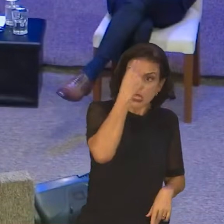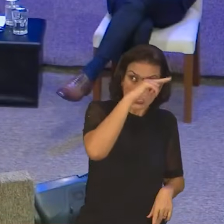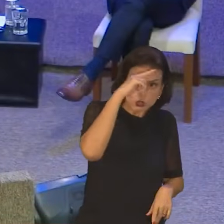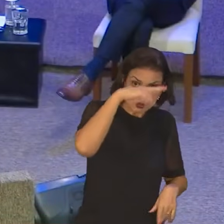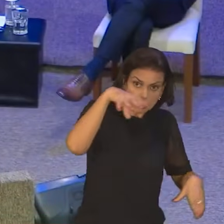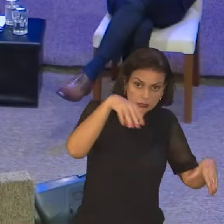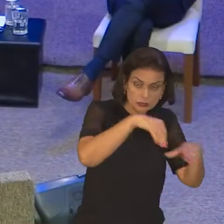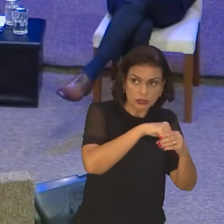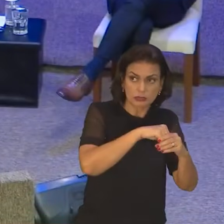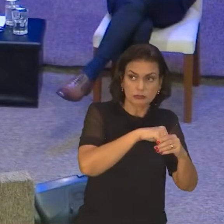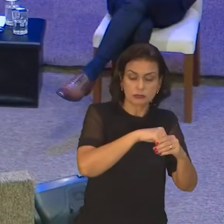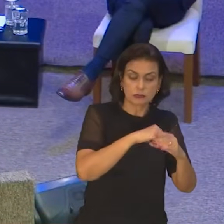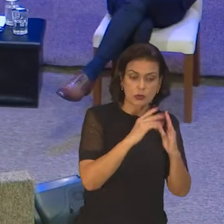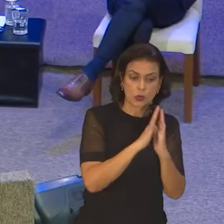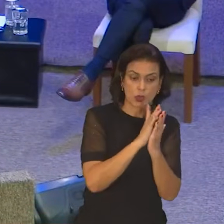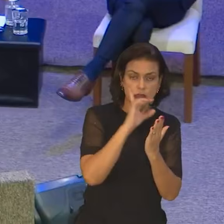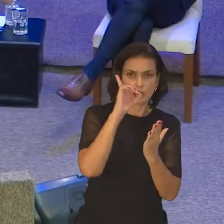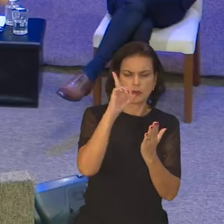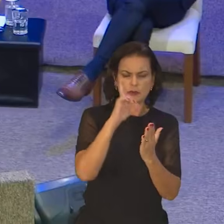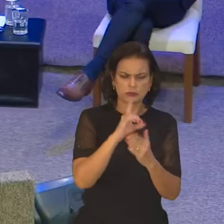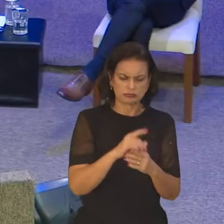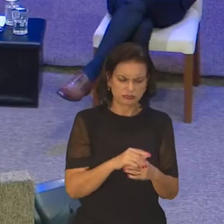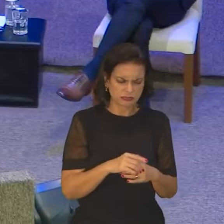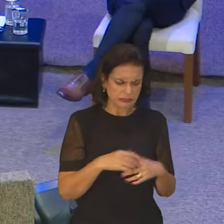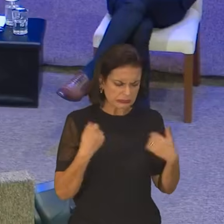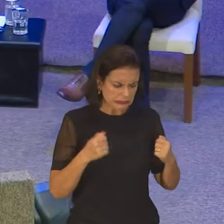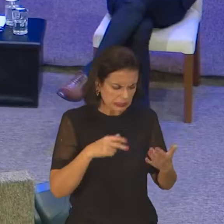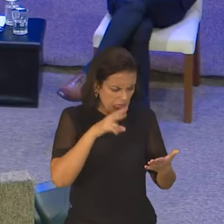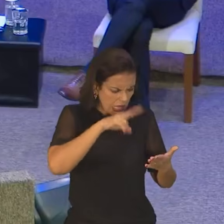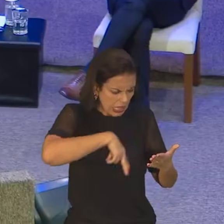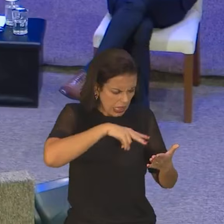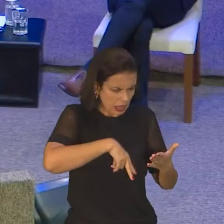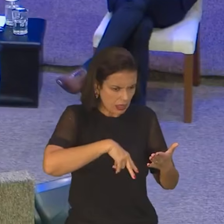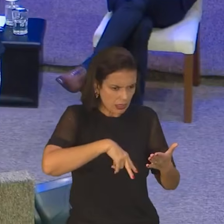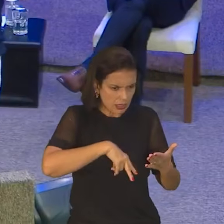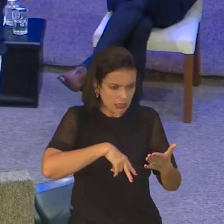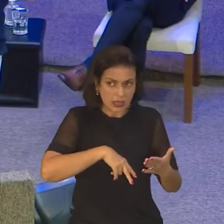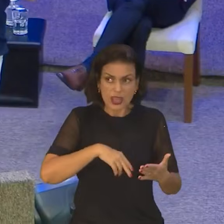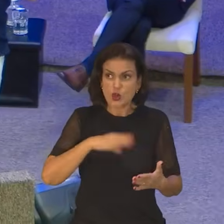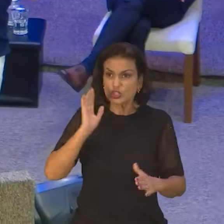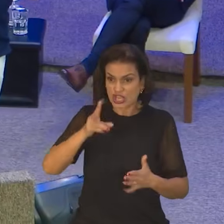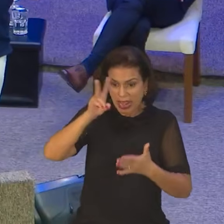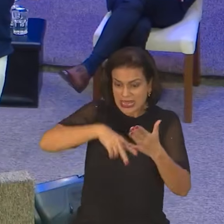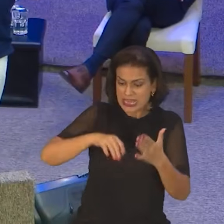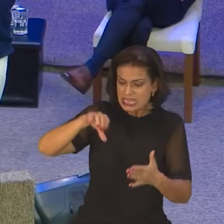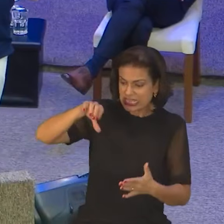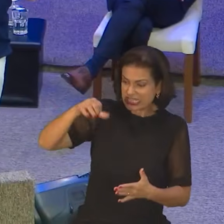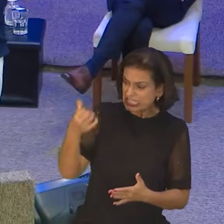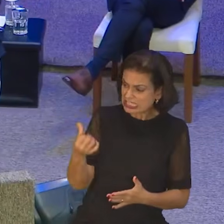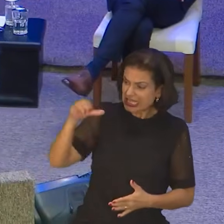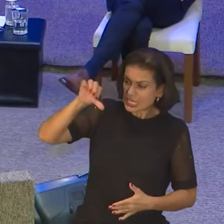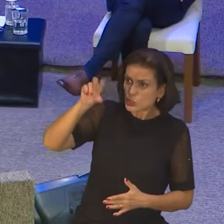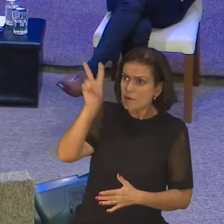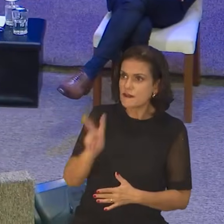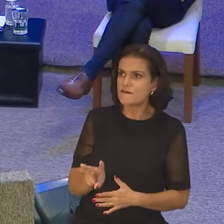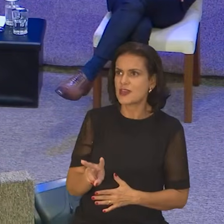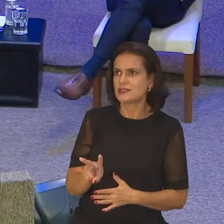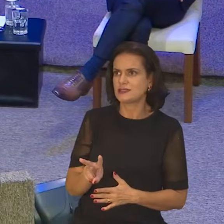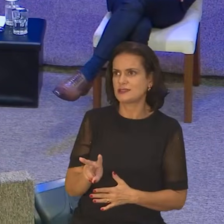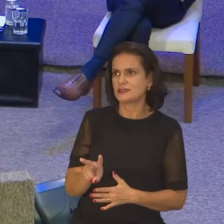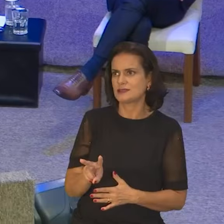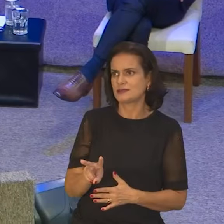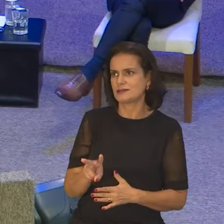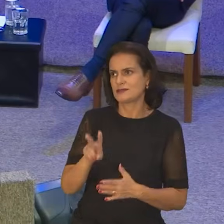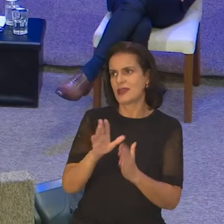Bíblia. Sabe, isso me fez ler a Bíblia. Hoje estou lendo a Bíblia pelas 69 vezes. Estou terminando, hoje vou entrar em